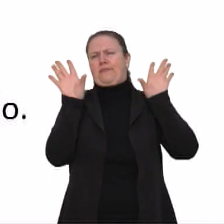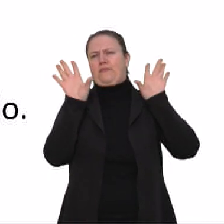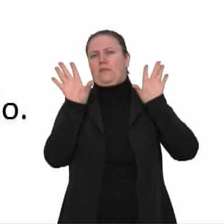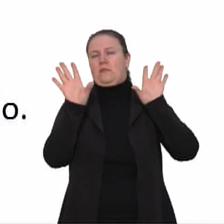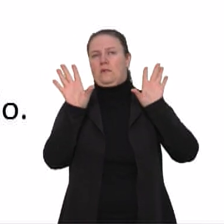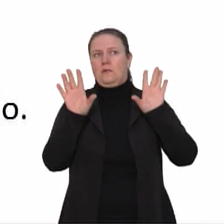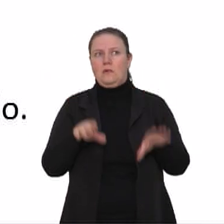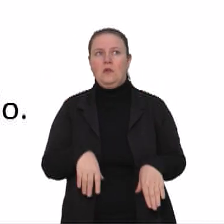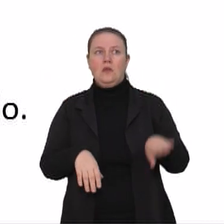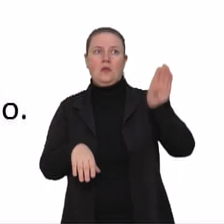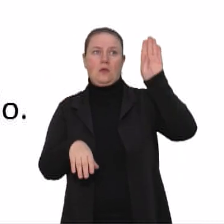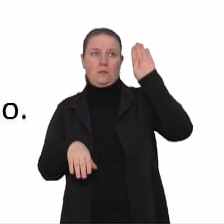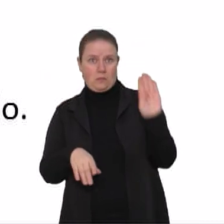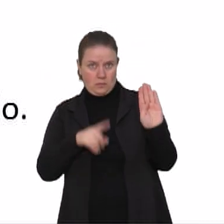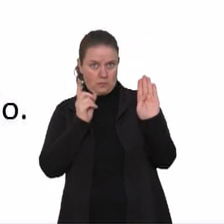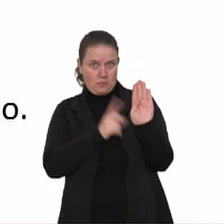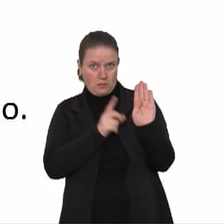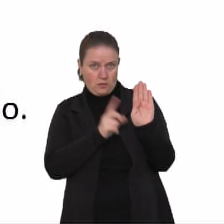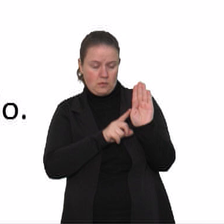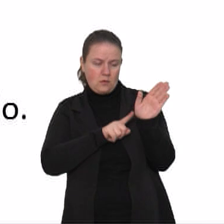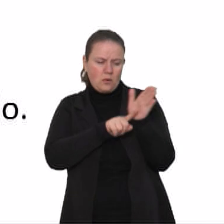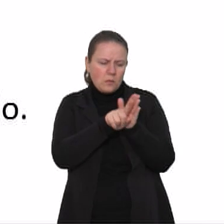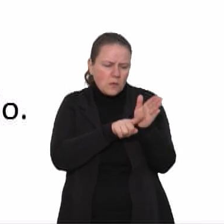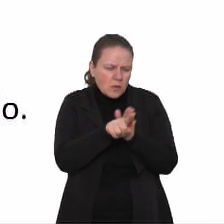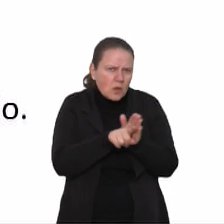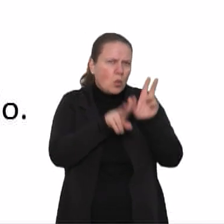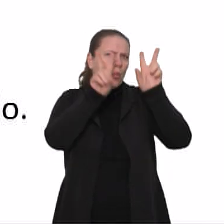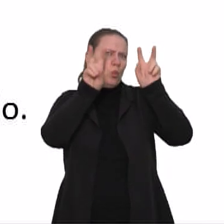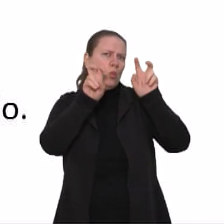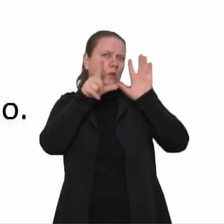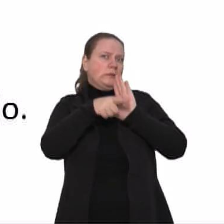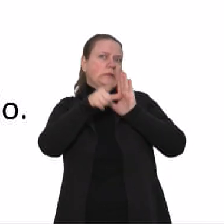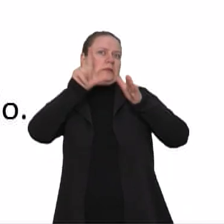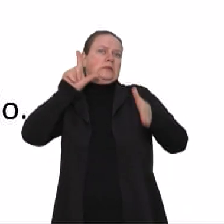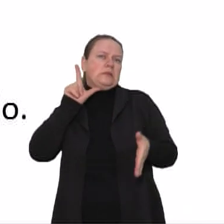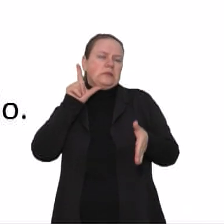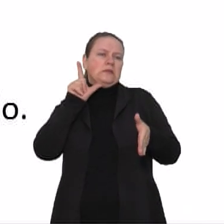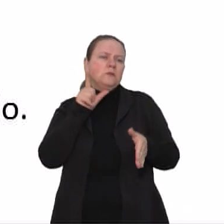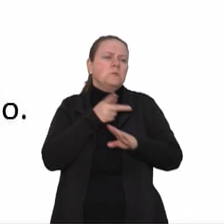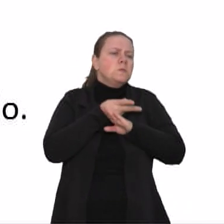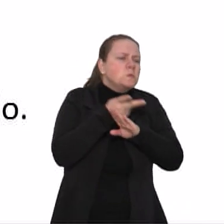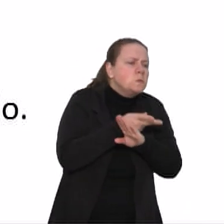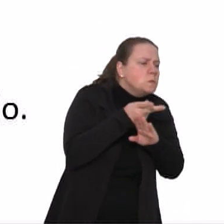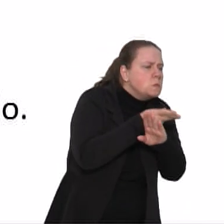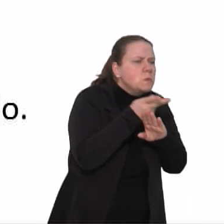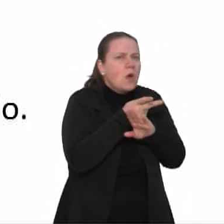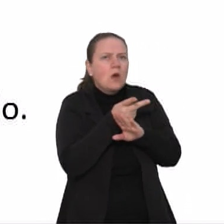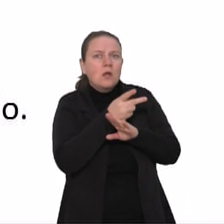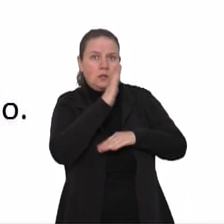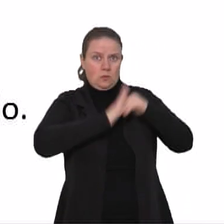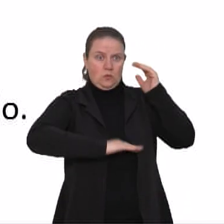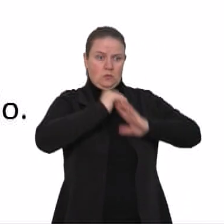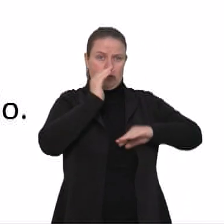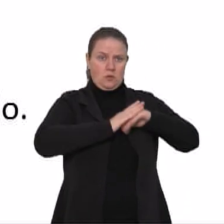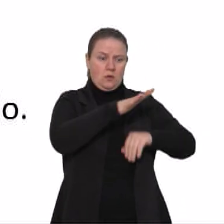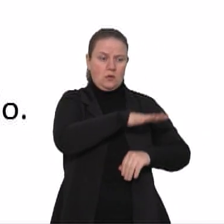fazer isso? Ou pesquisar o assunto anteriormente, procurando saber o que pensam os